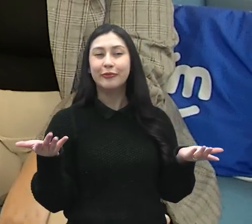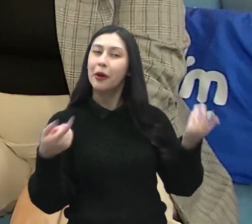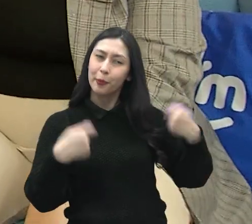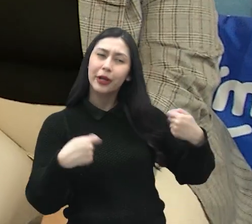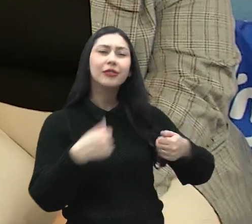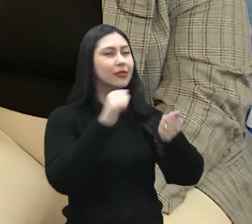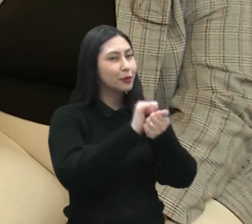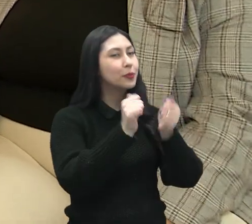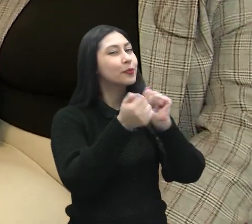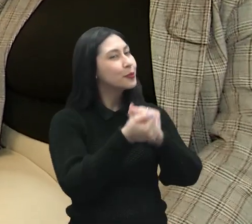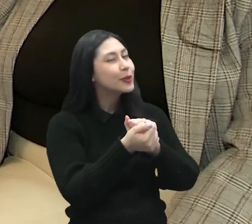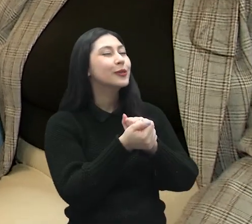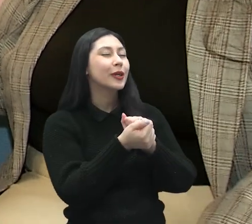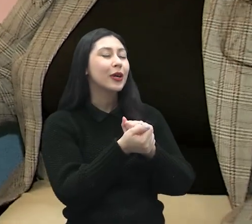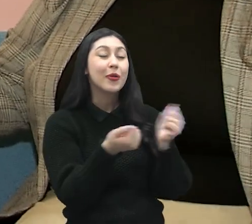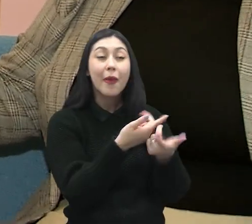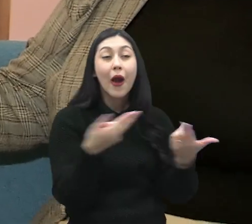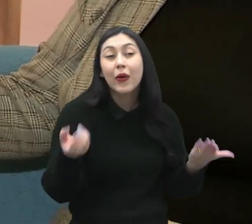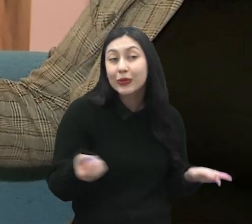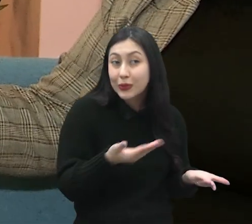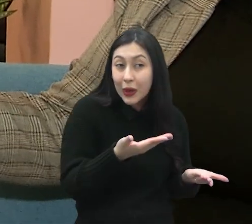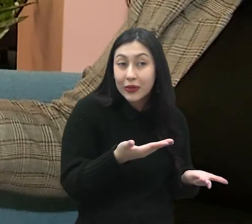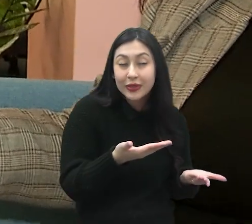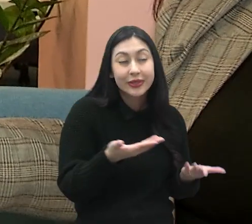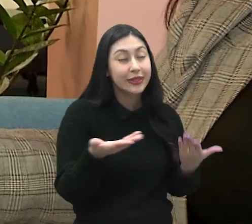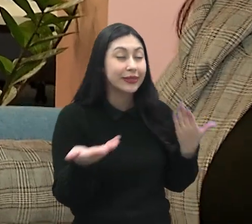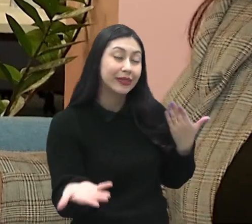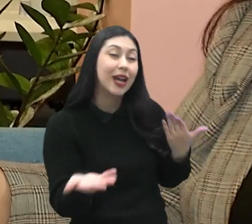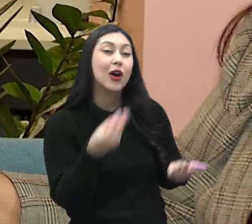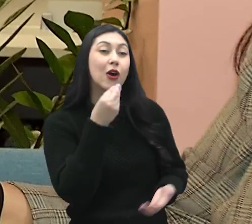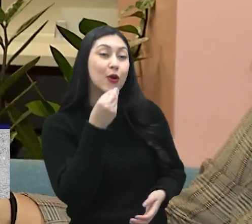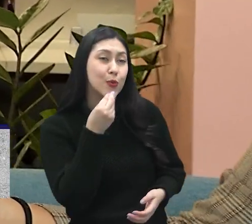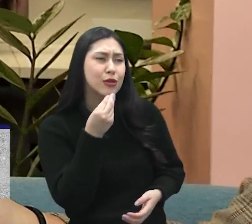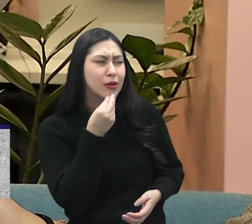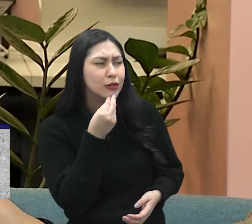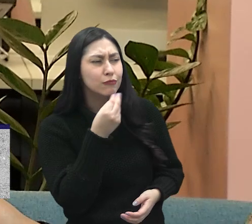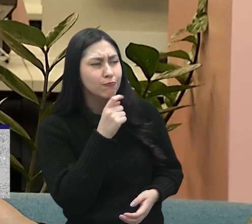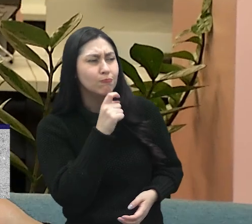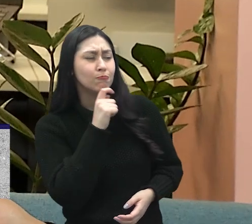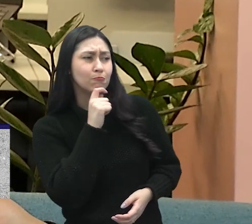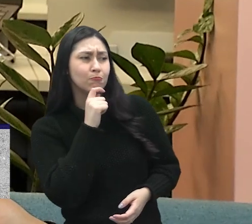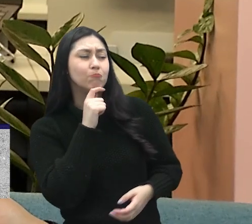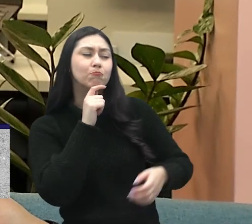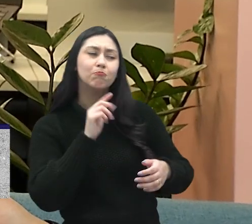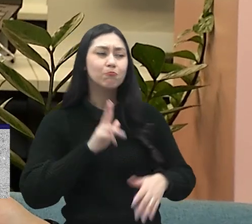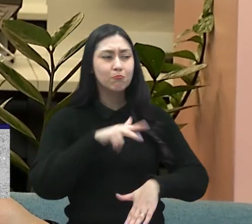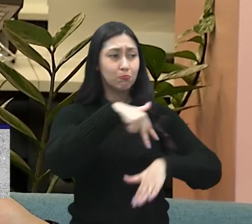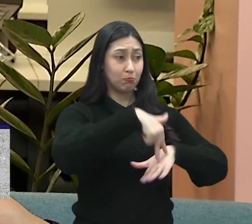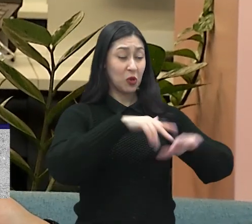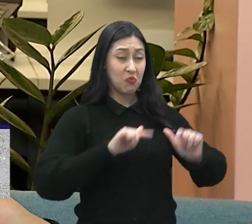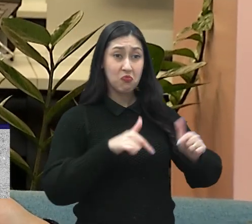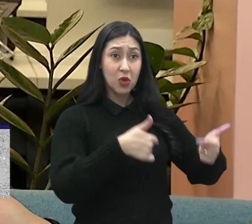adaptar, às coisas novas, Então surgiu essa oportunidade, de assumir essa parte